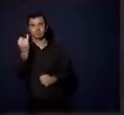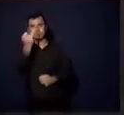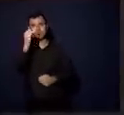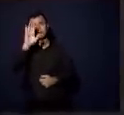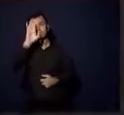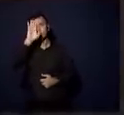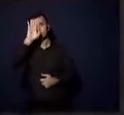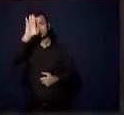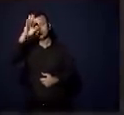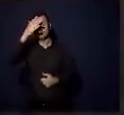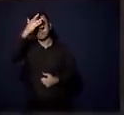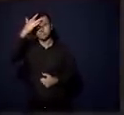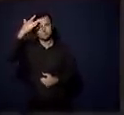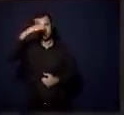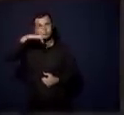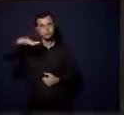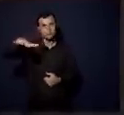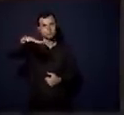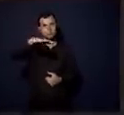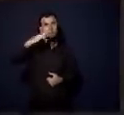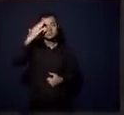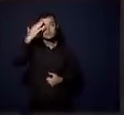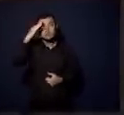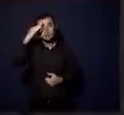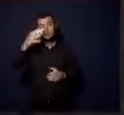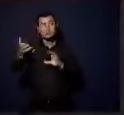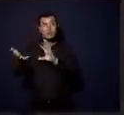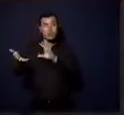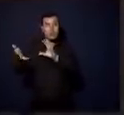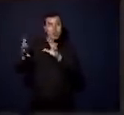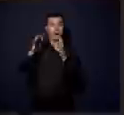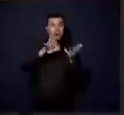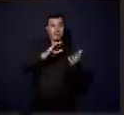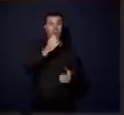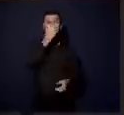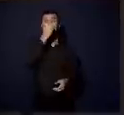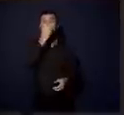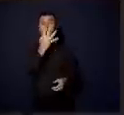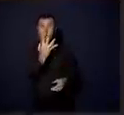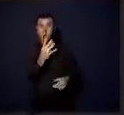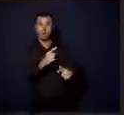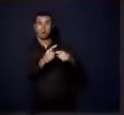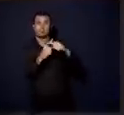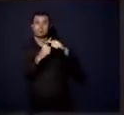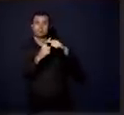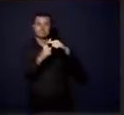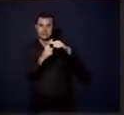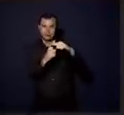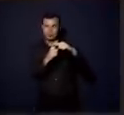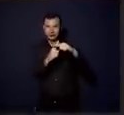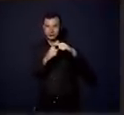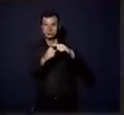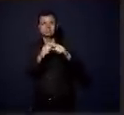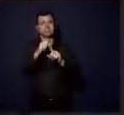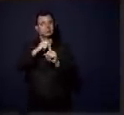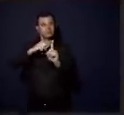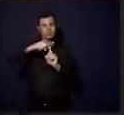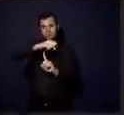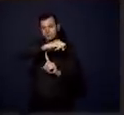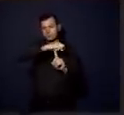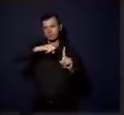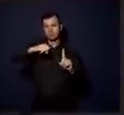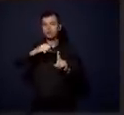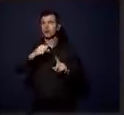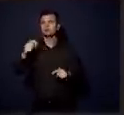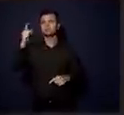essencial que as pessoas entendam que a reforma tem um efeito positivo que é um jogo como positivo que é um jogo em que toda a sociedade ganha porque a economia